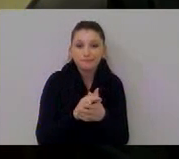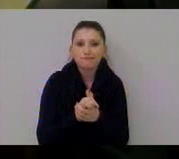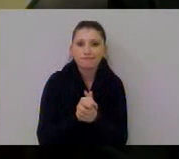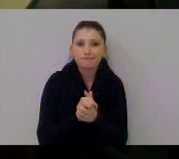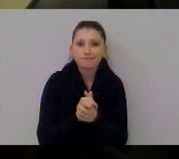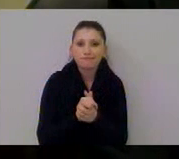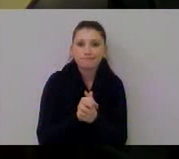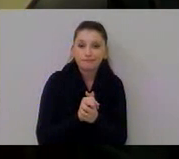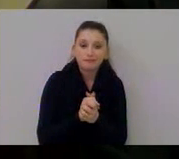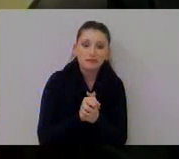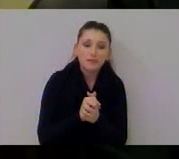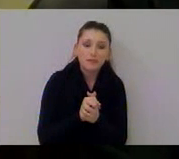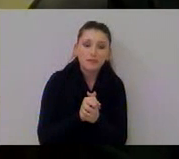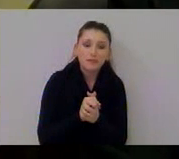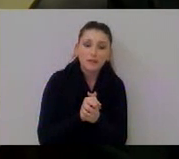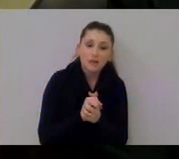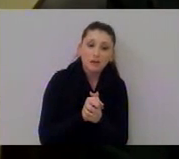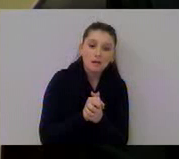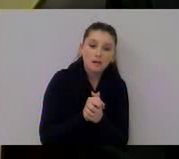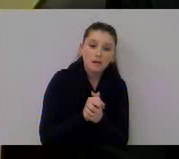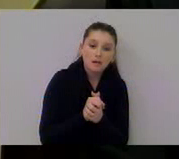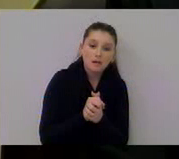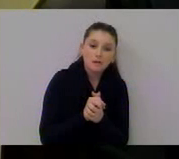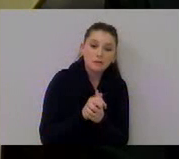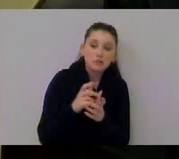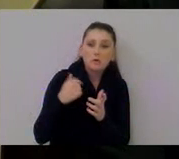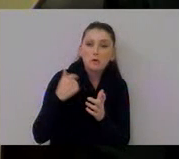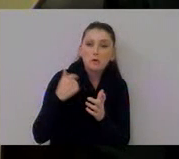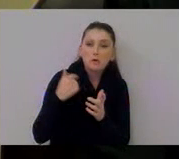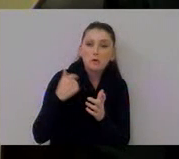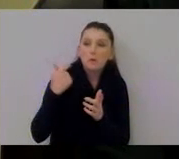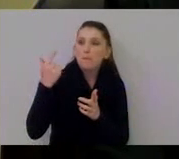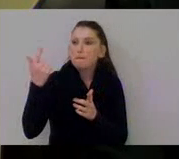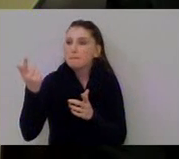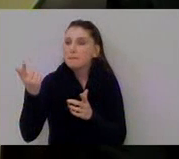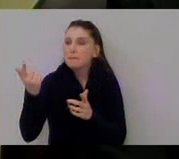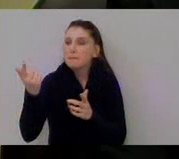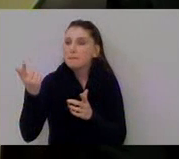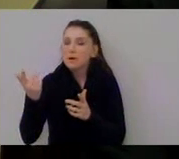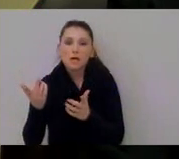comparada a muitos outros pontos da nossa cidade.